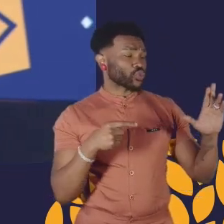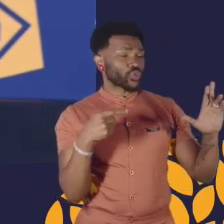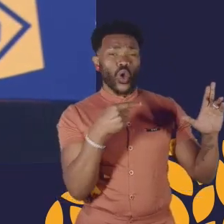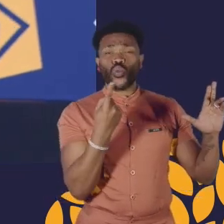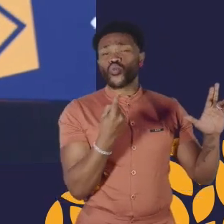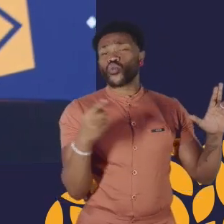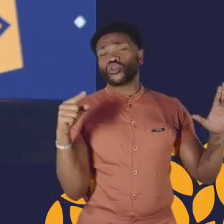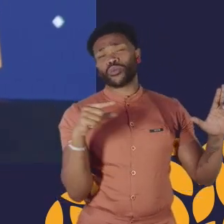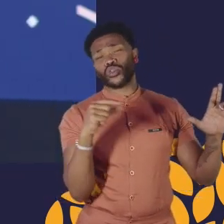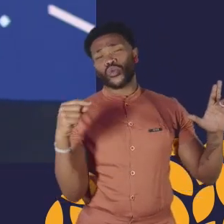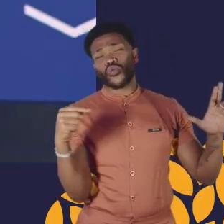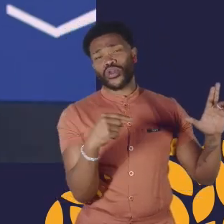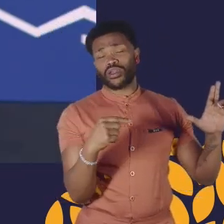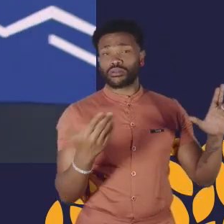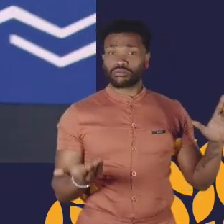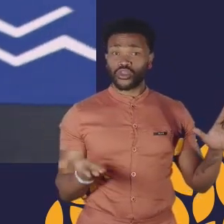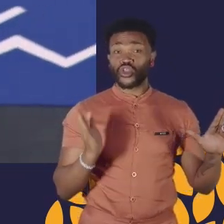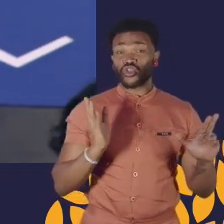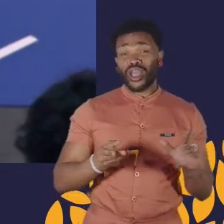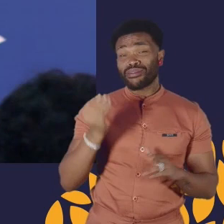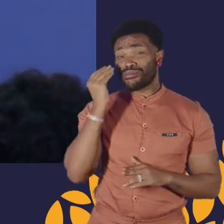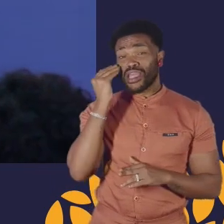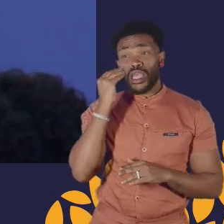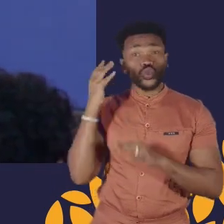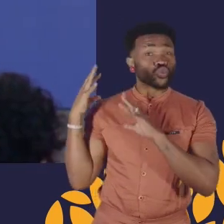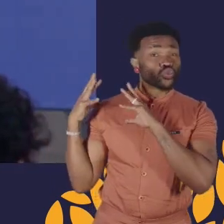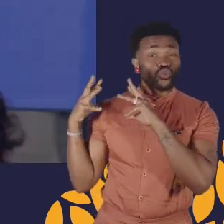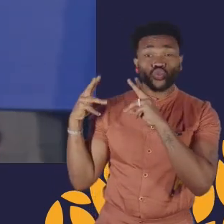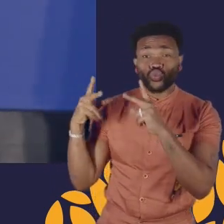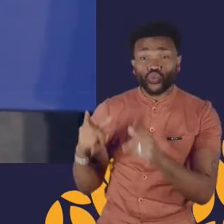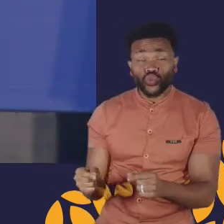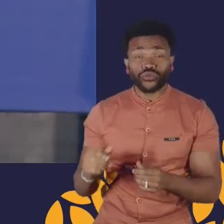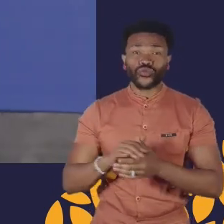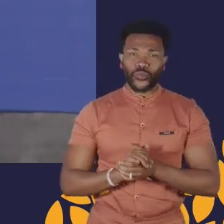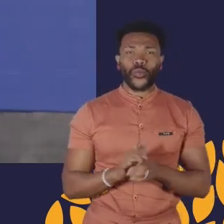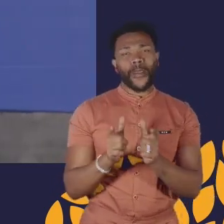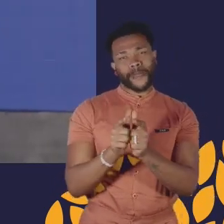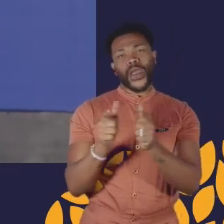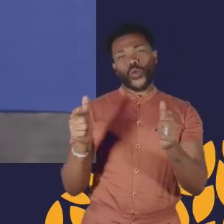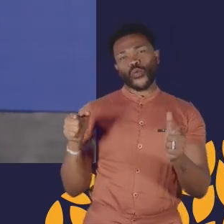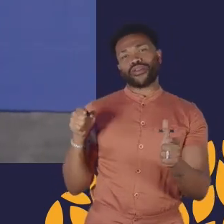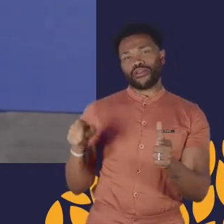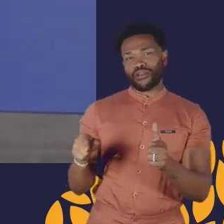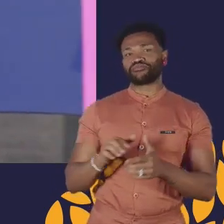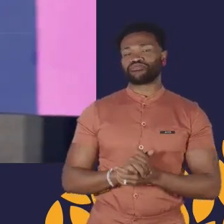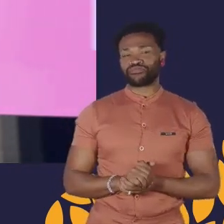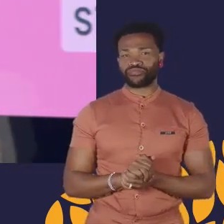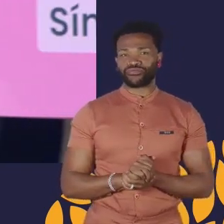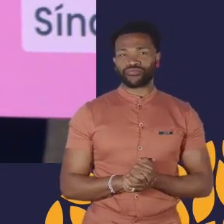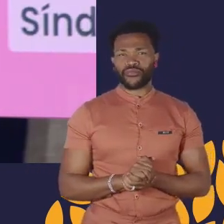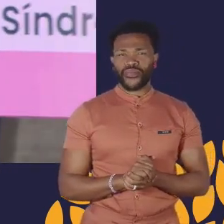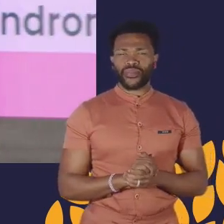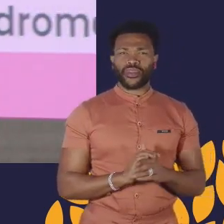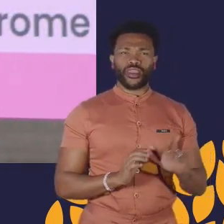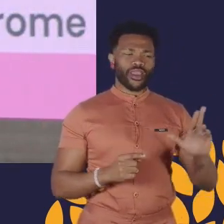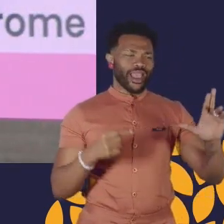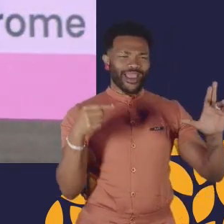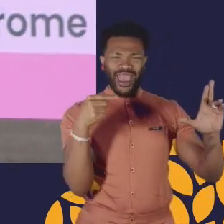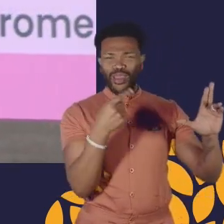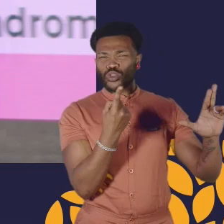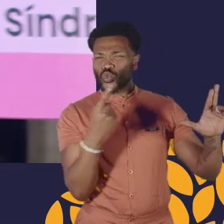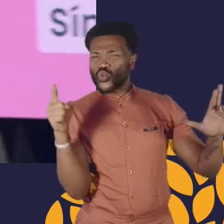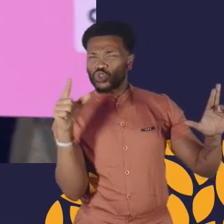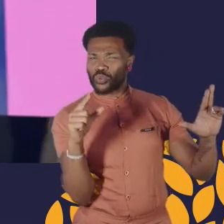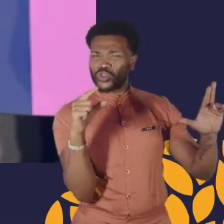opção. Olha, já tentei de tudo. Isso é comum. Será que a cannabis tem que ser a